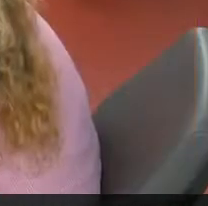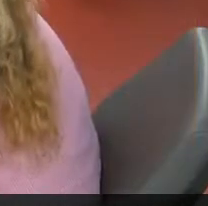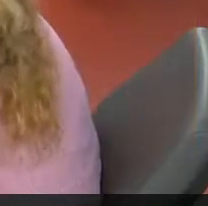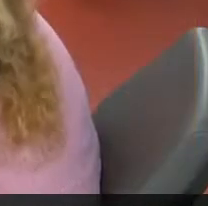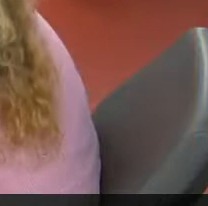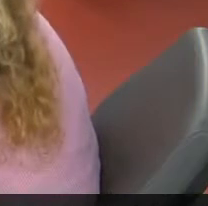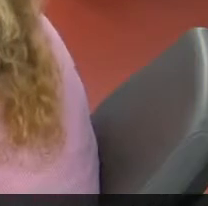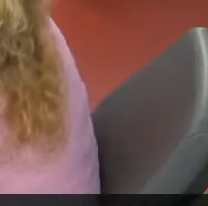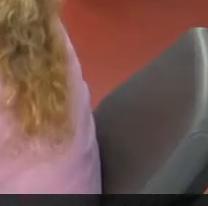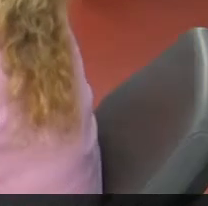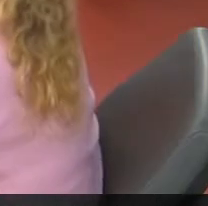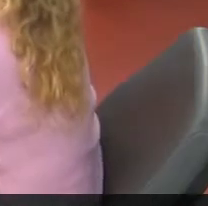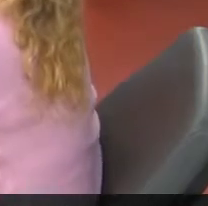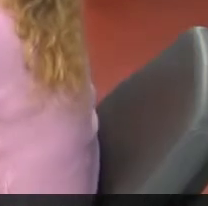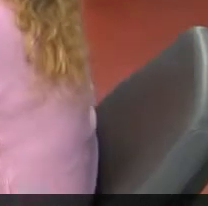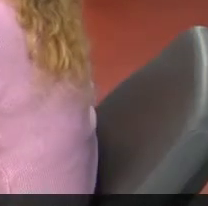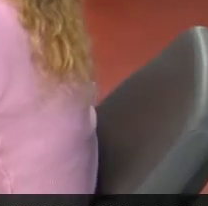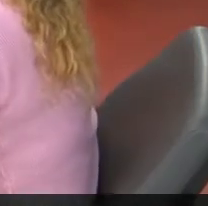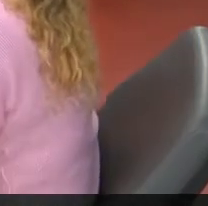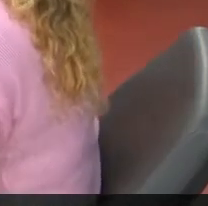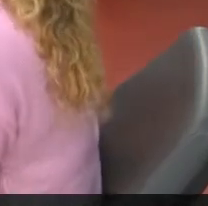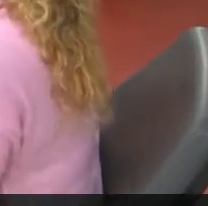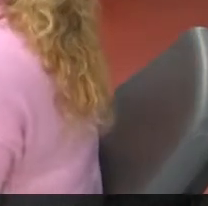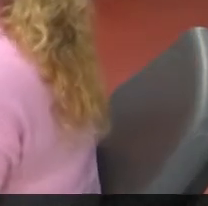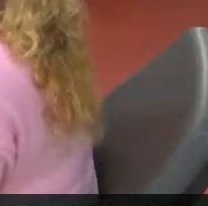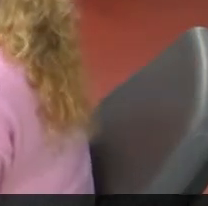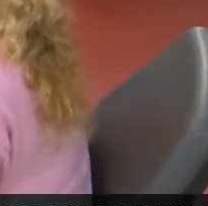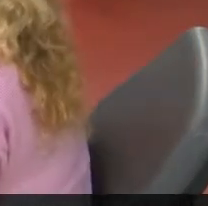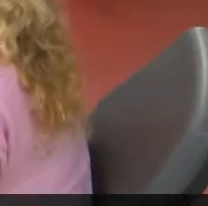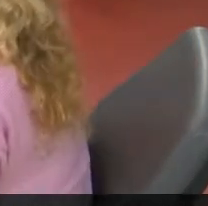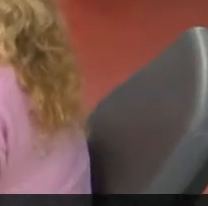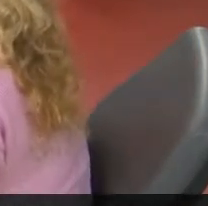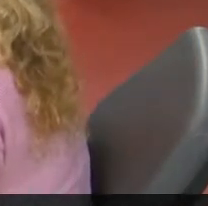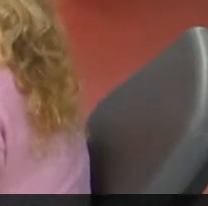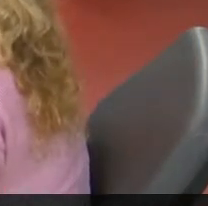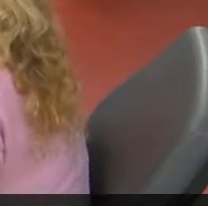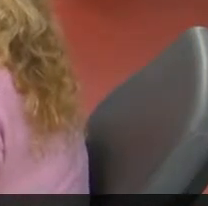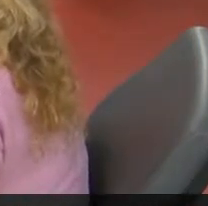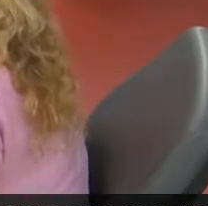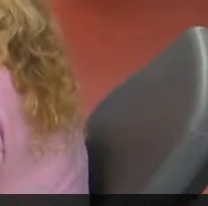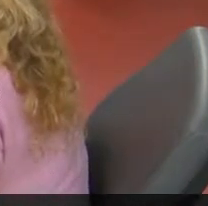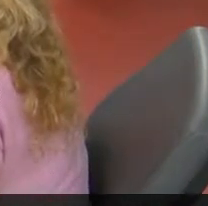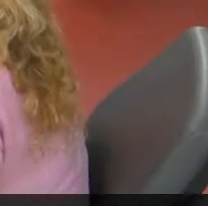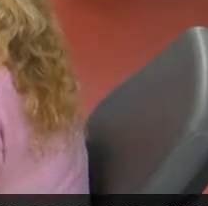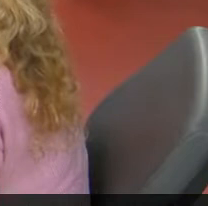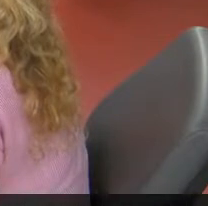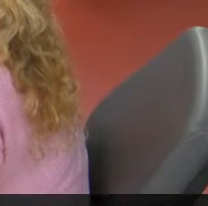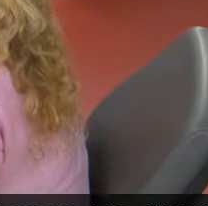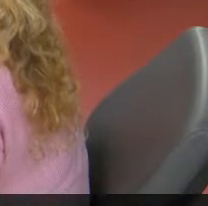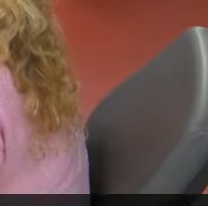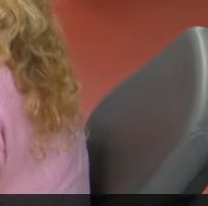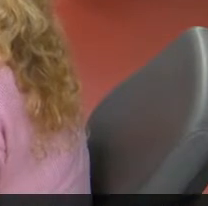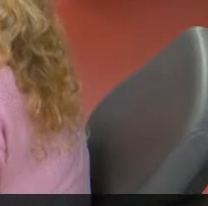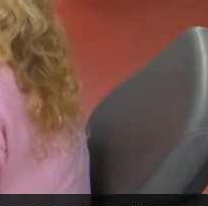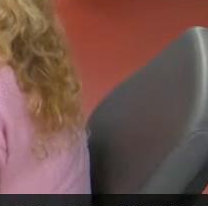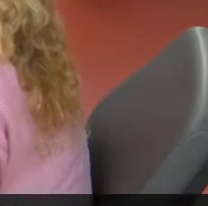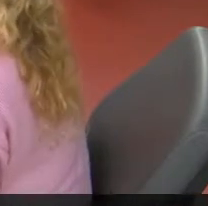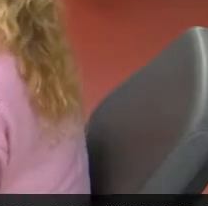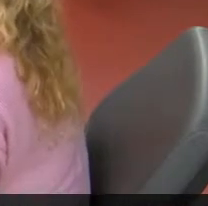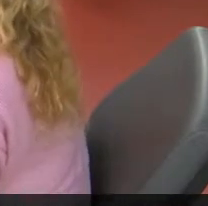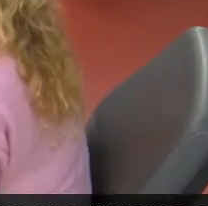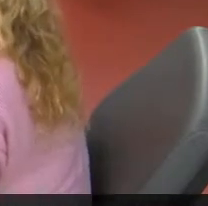e o silêncio tem disso dois minutos mas se quiser recusar